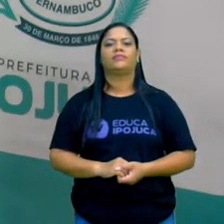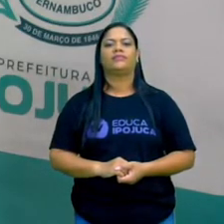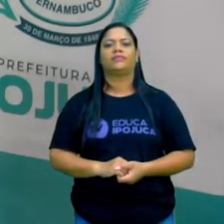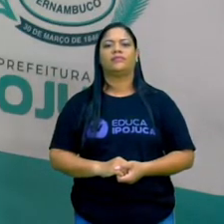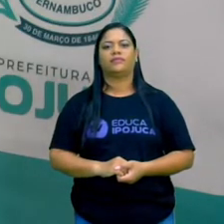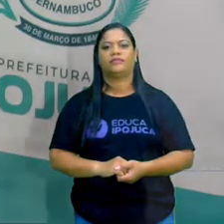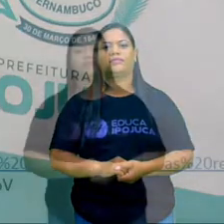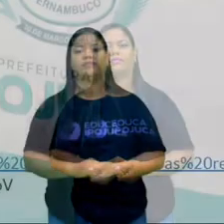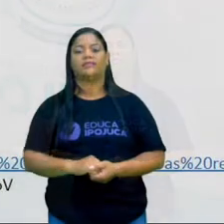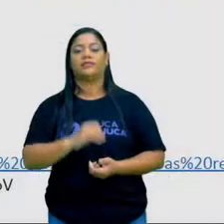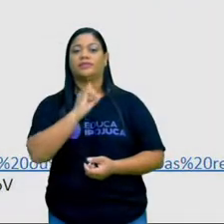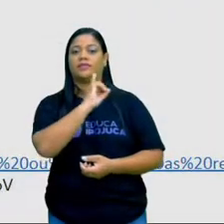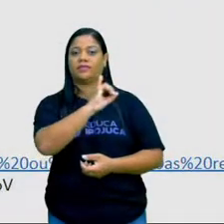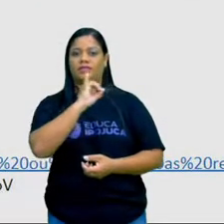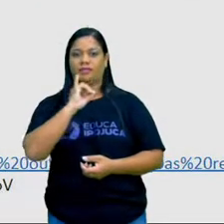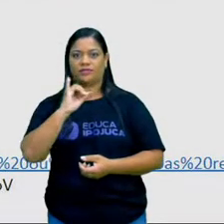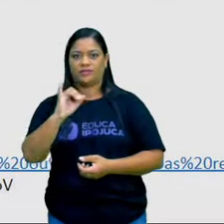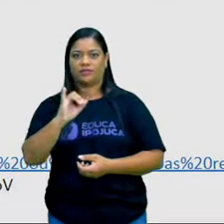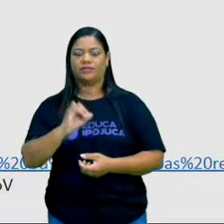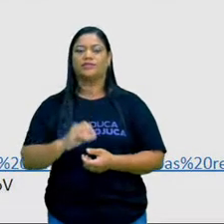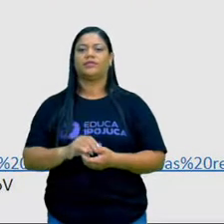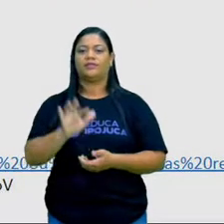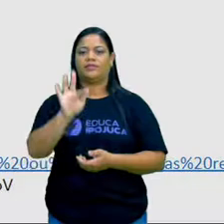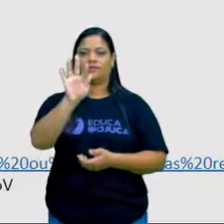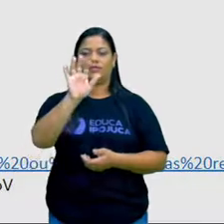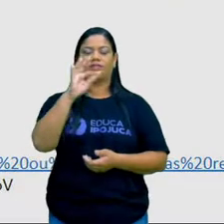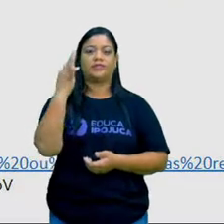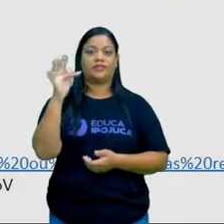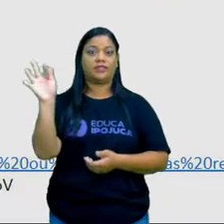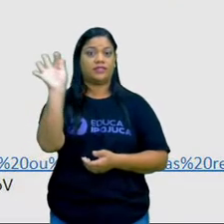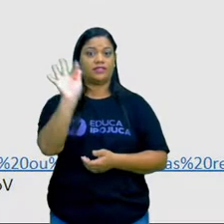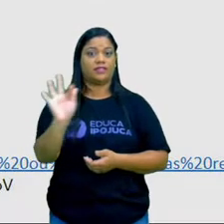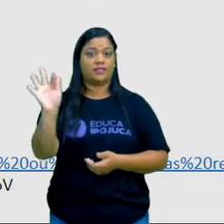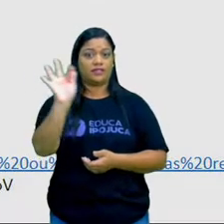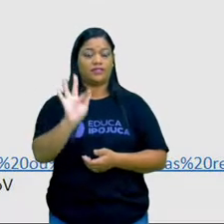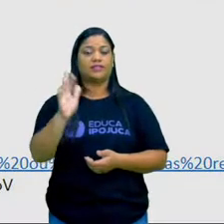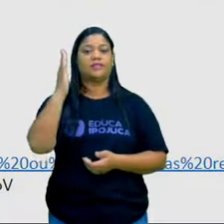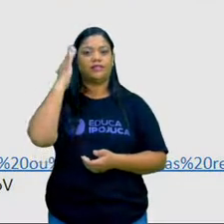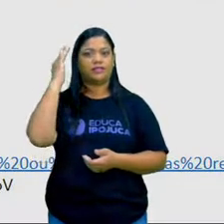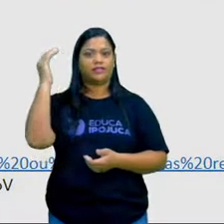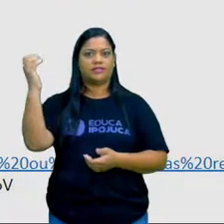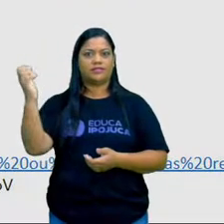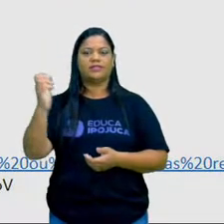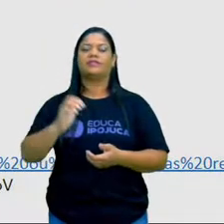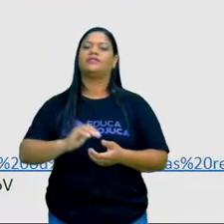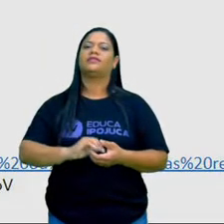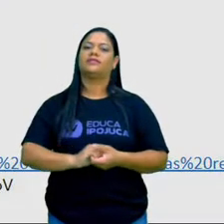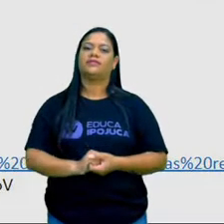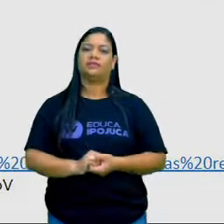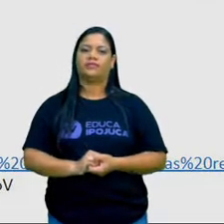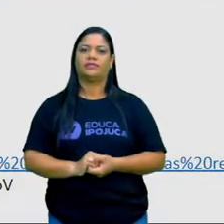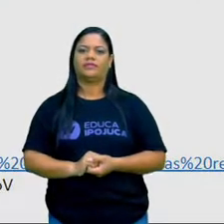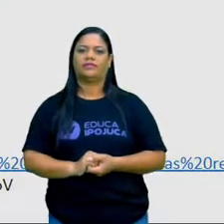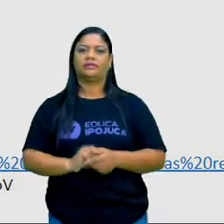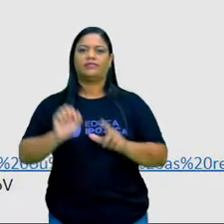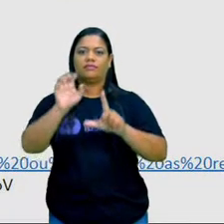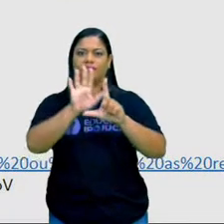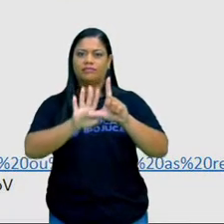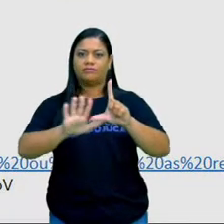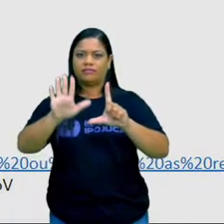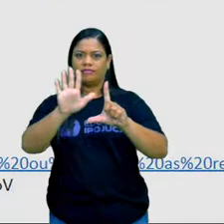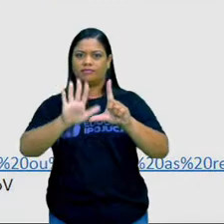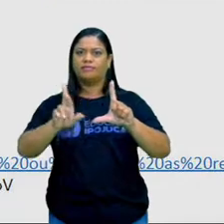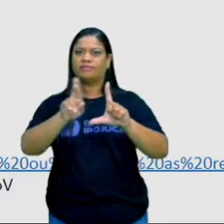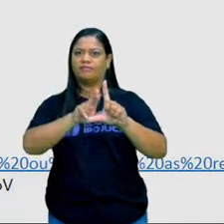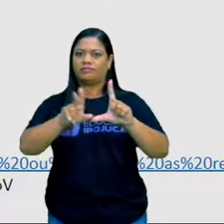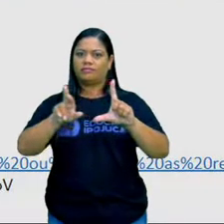As instituições, como as federações, as ligas e confederações, são quem define